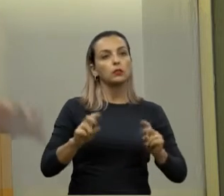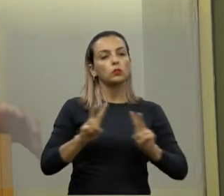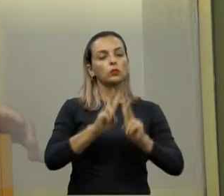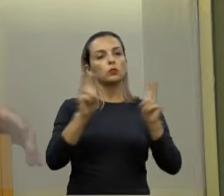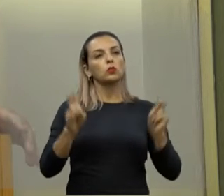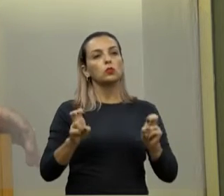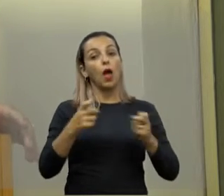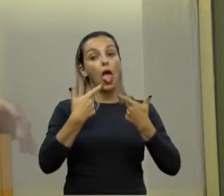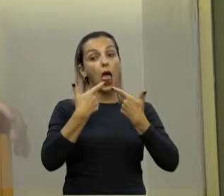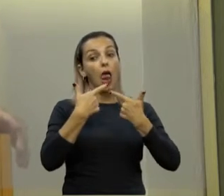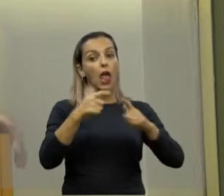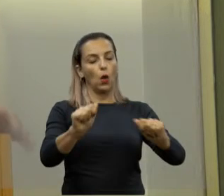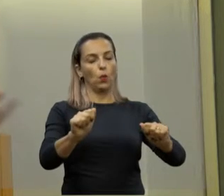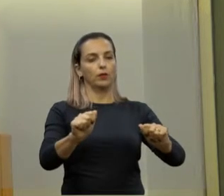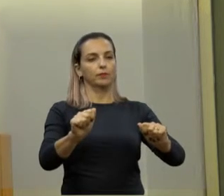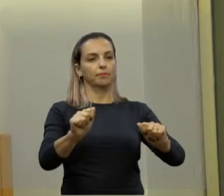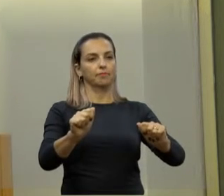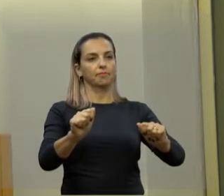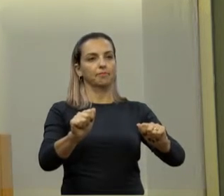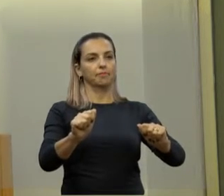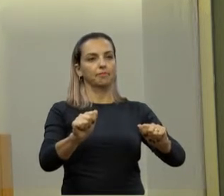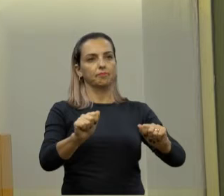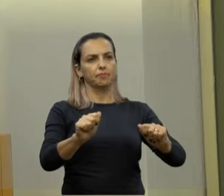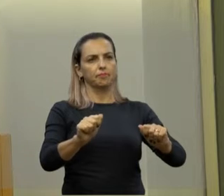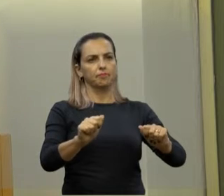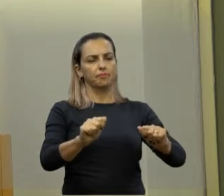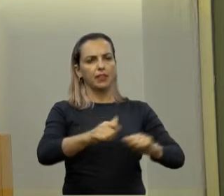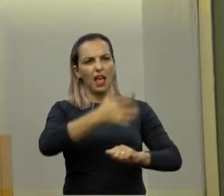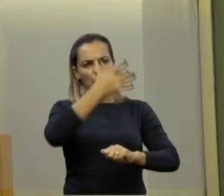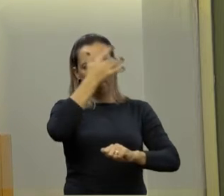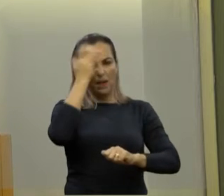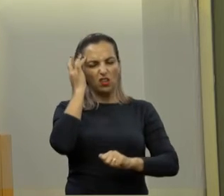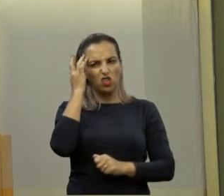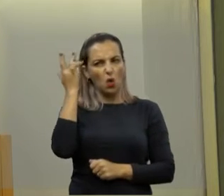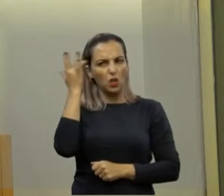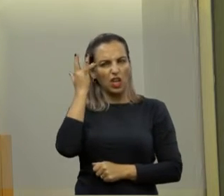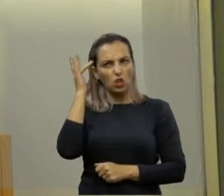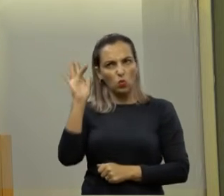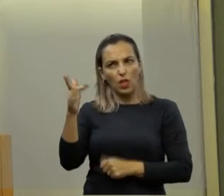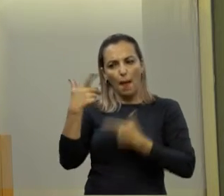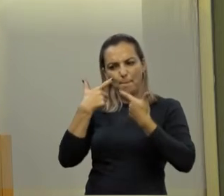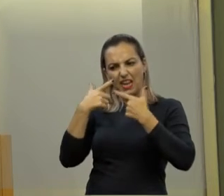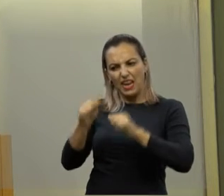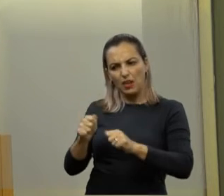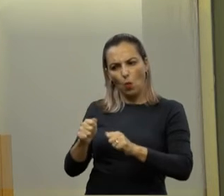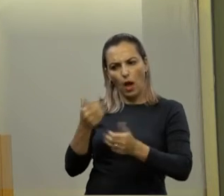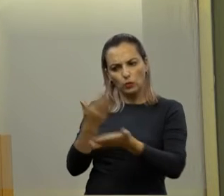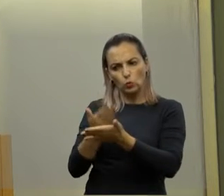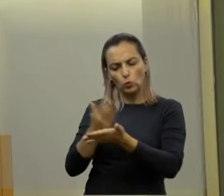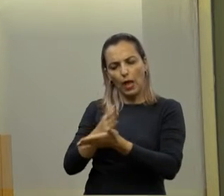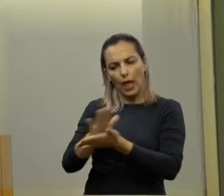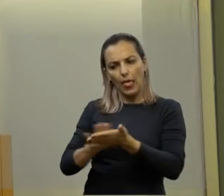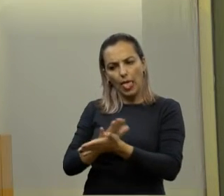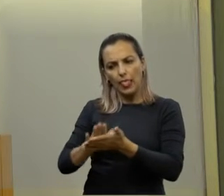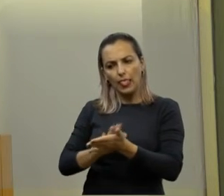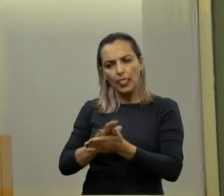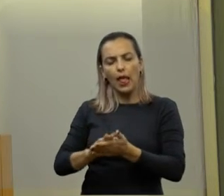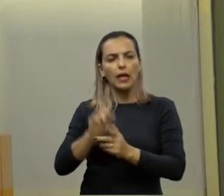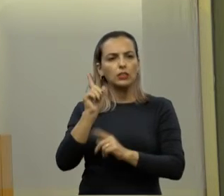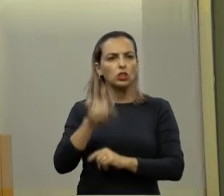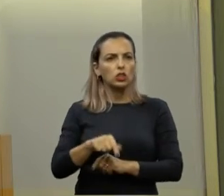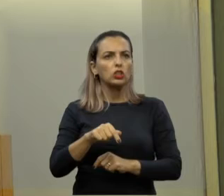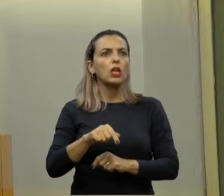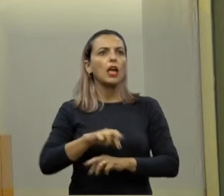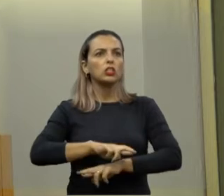tange a linguagem para quem tem pouco repertório de estudo e linguagem a linguística defende a